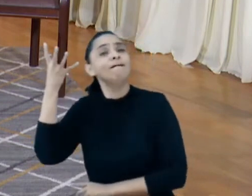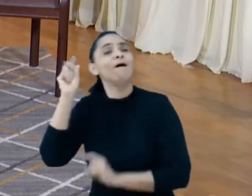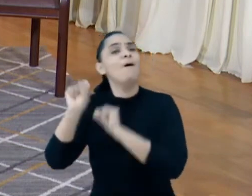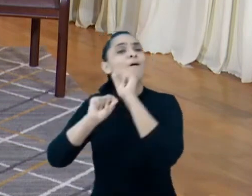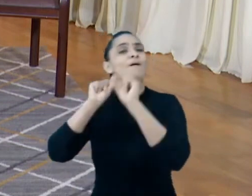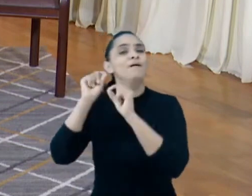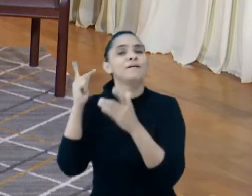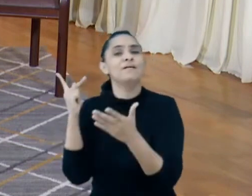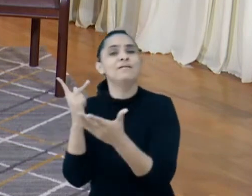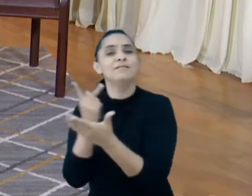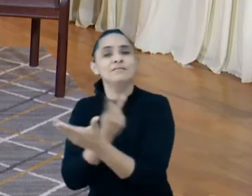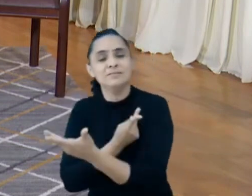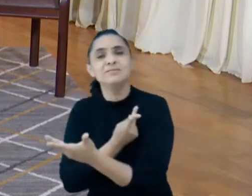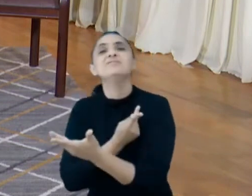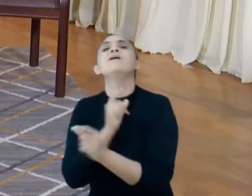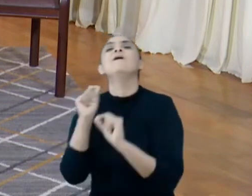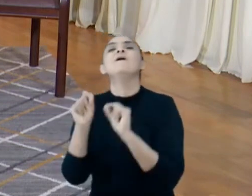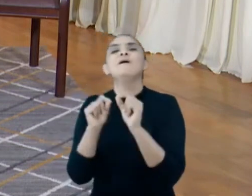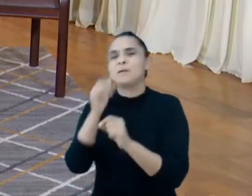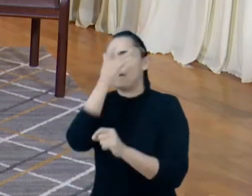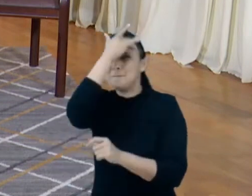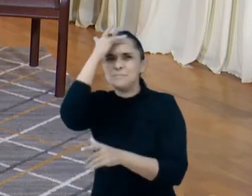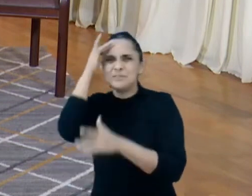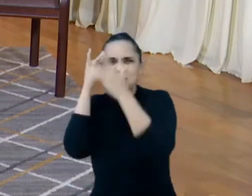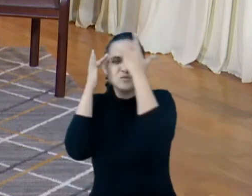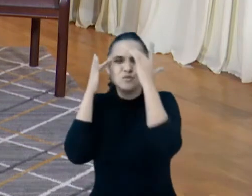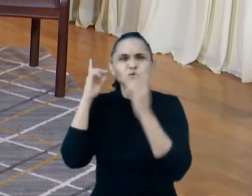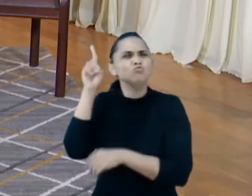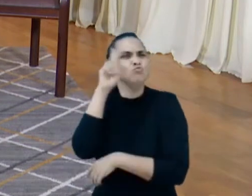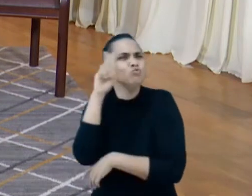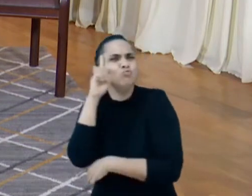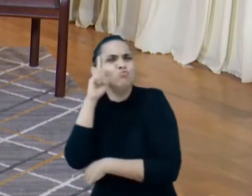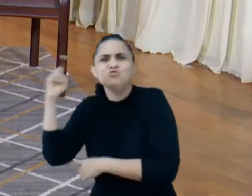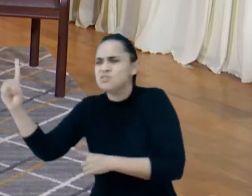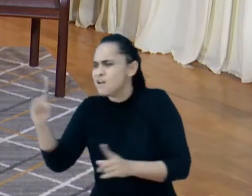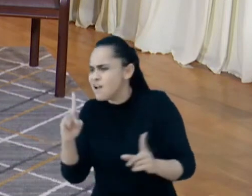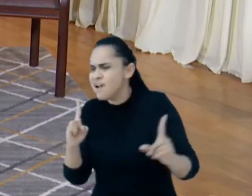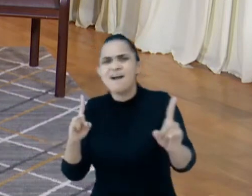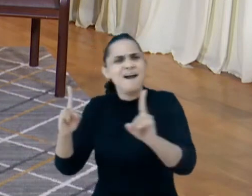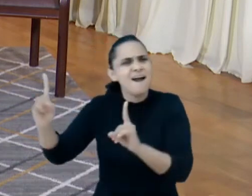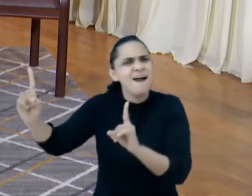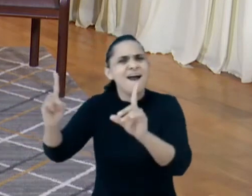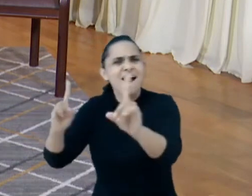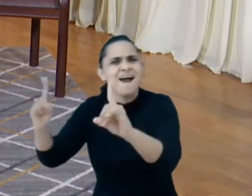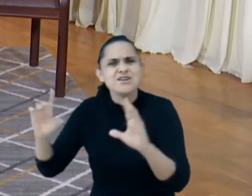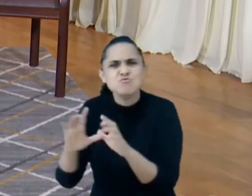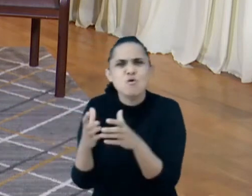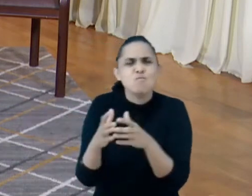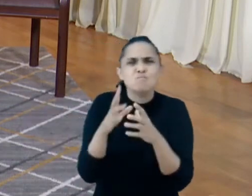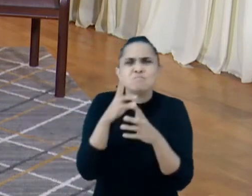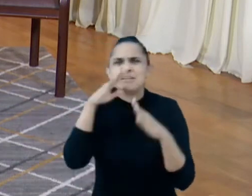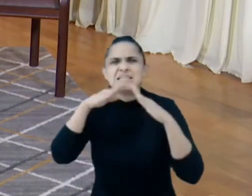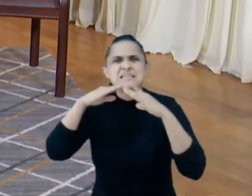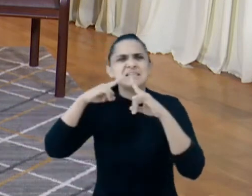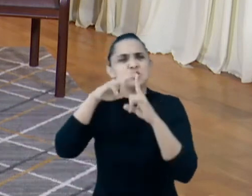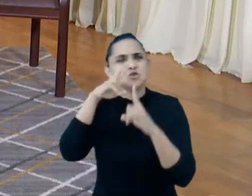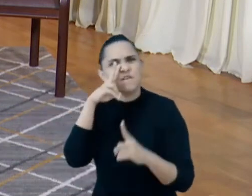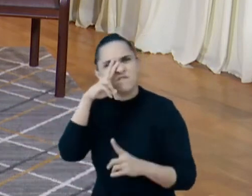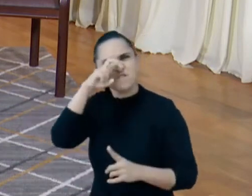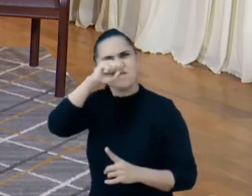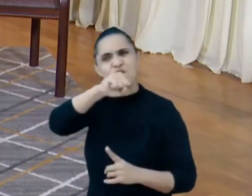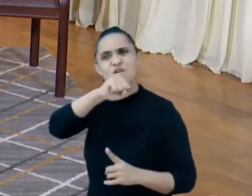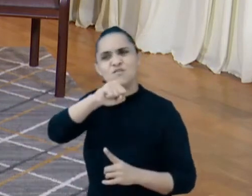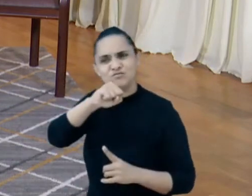discípulos eram almas salvas todos os dias. Uma igreja forte que estava